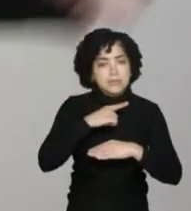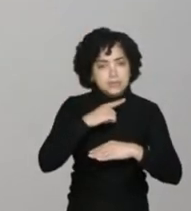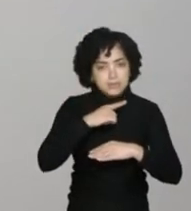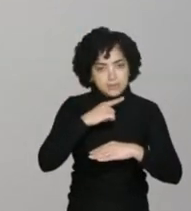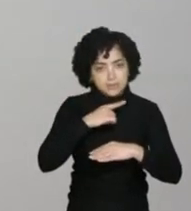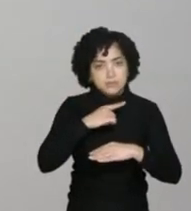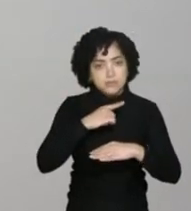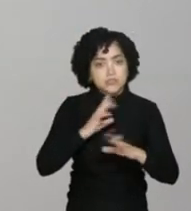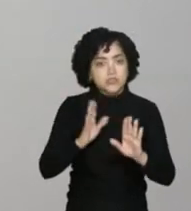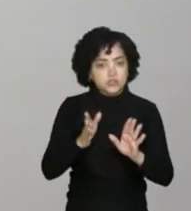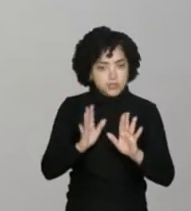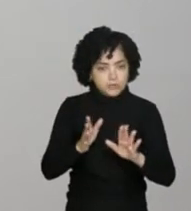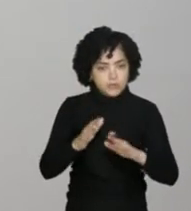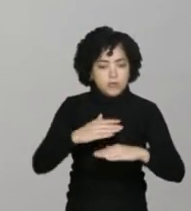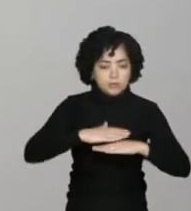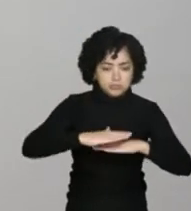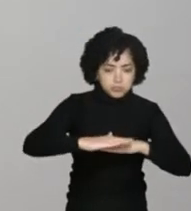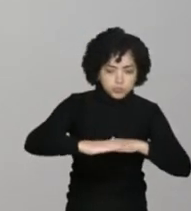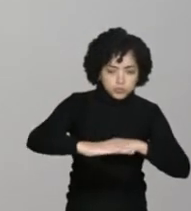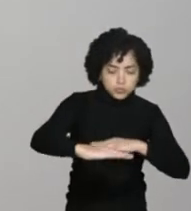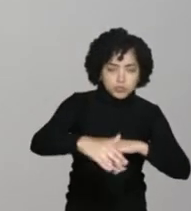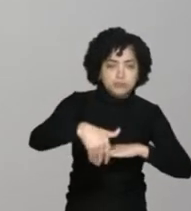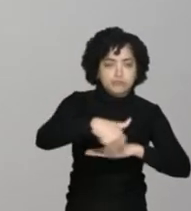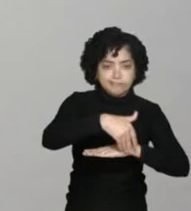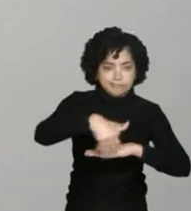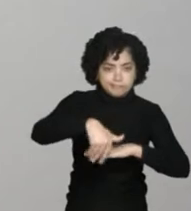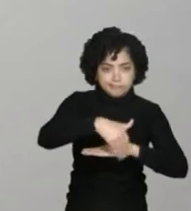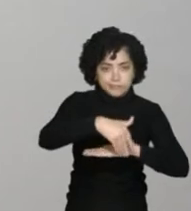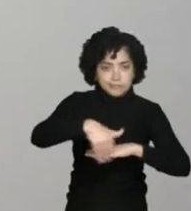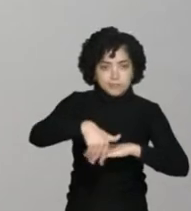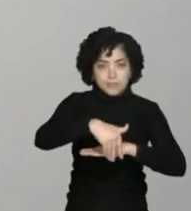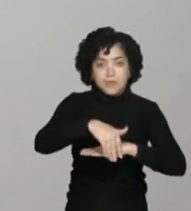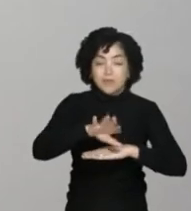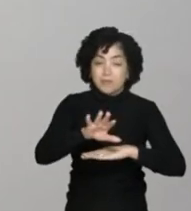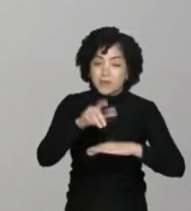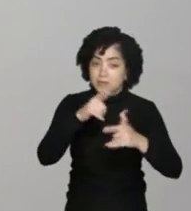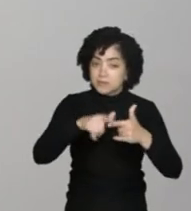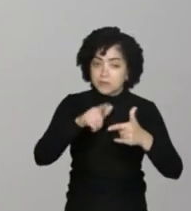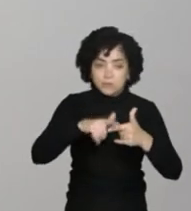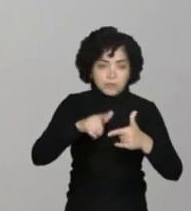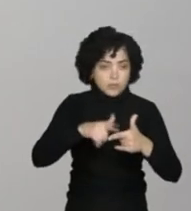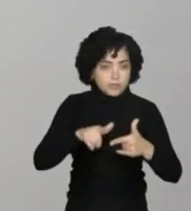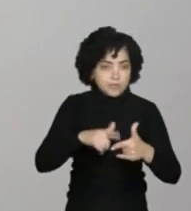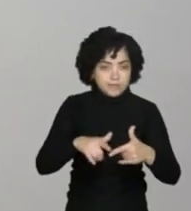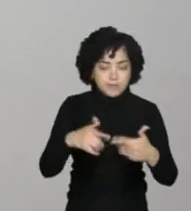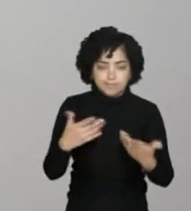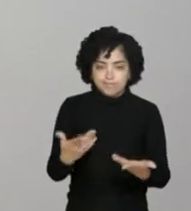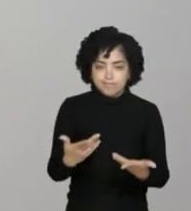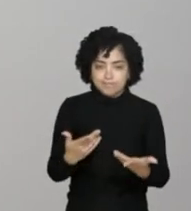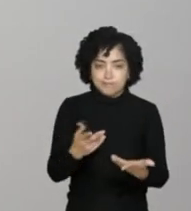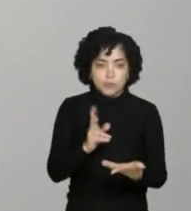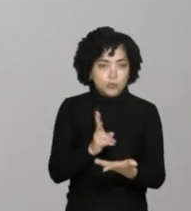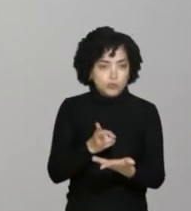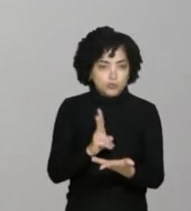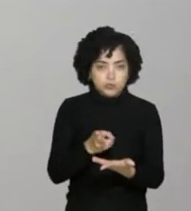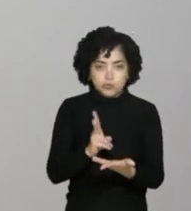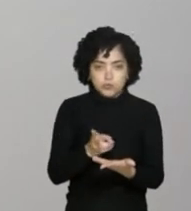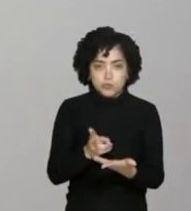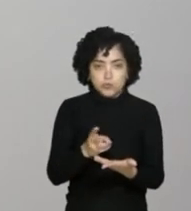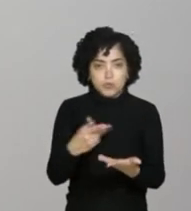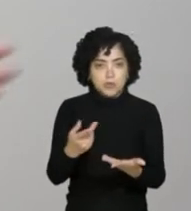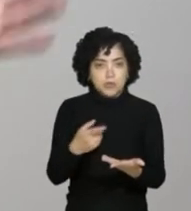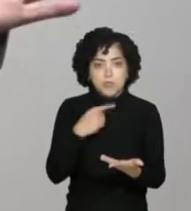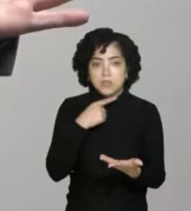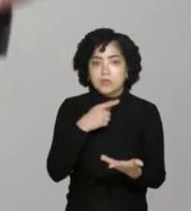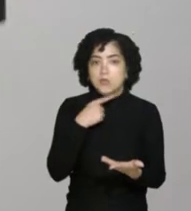foi pavimentada, mas está lá em condições críticas, né? Que não se pode passar,